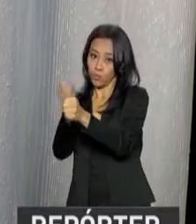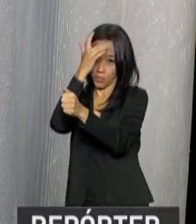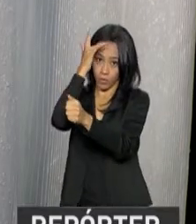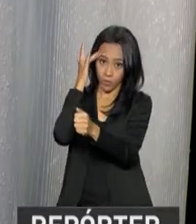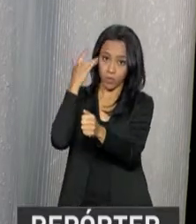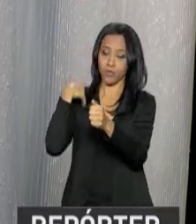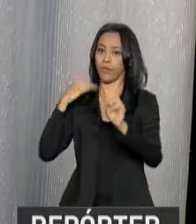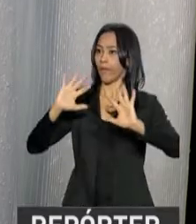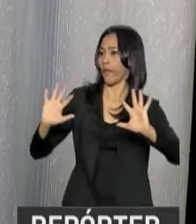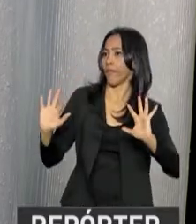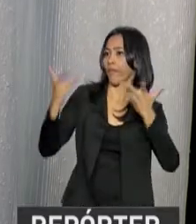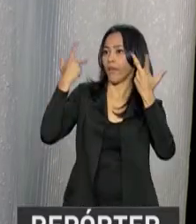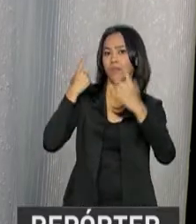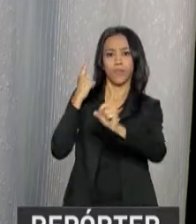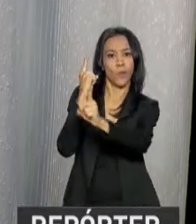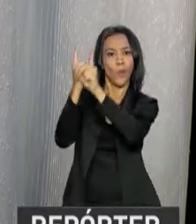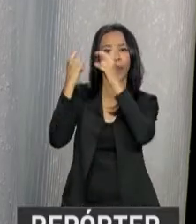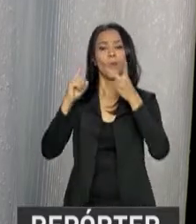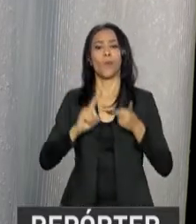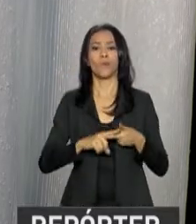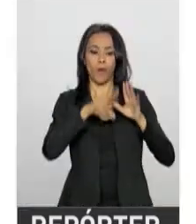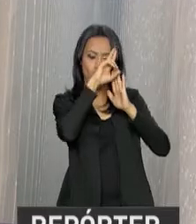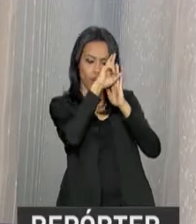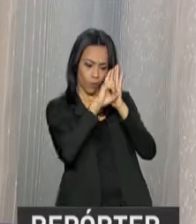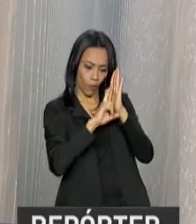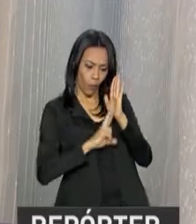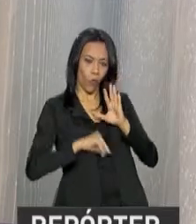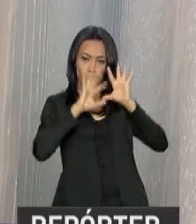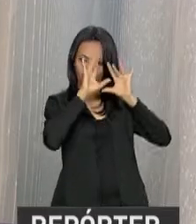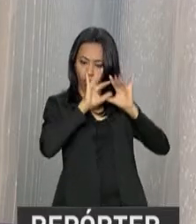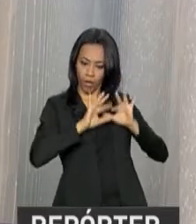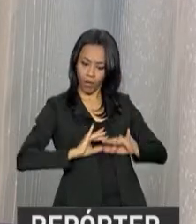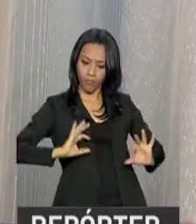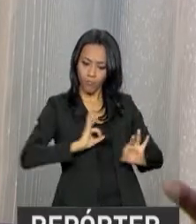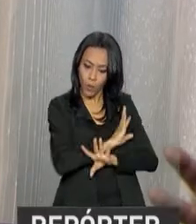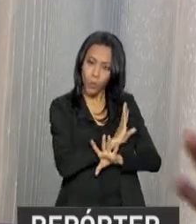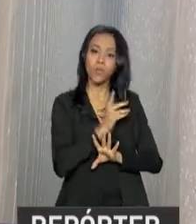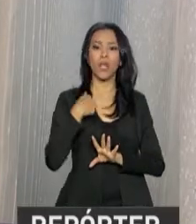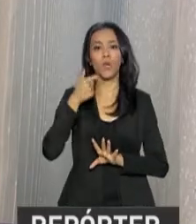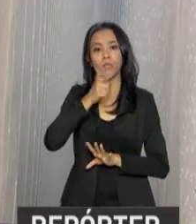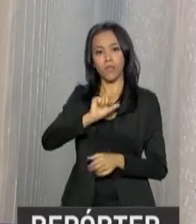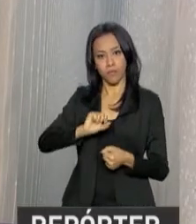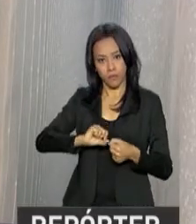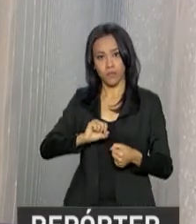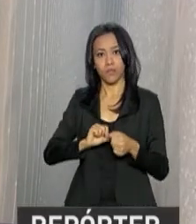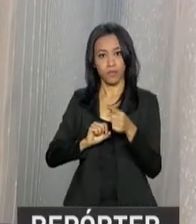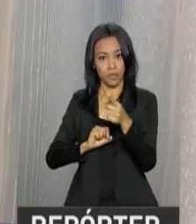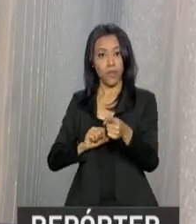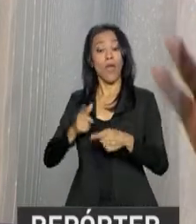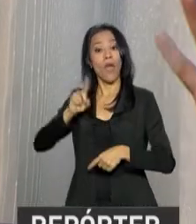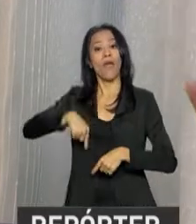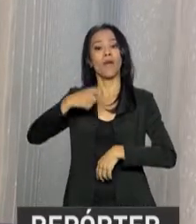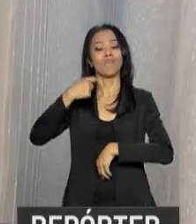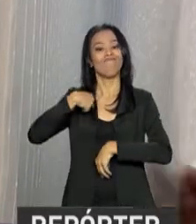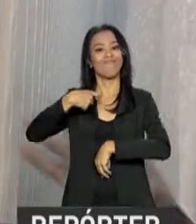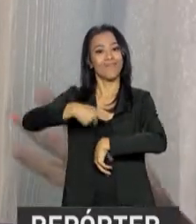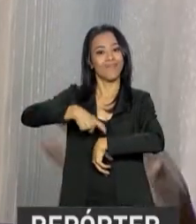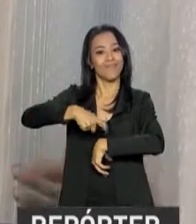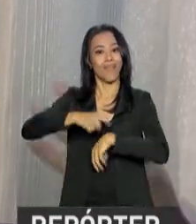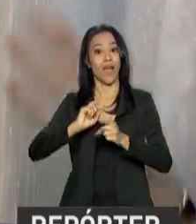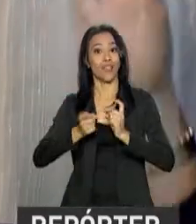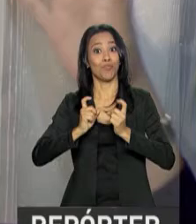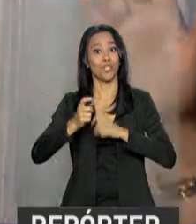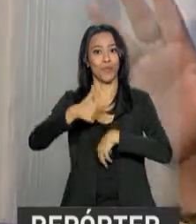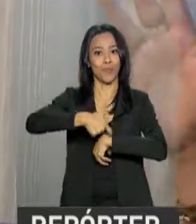então fechar relatórios. Eu acho que o domínio em administrar o tempo tem que